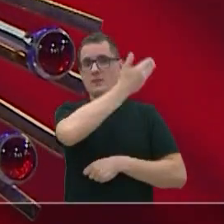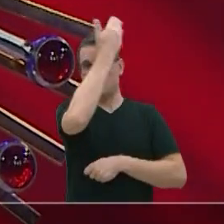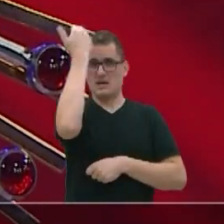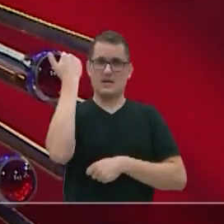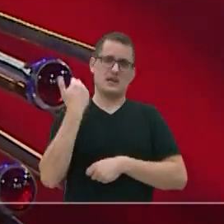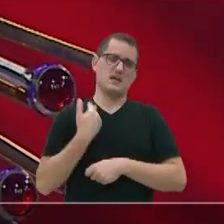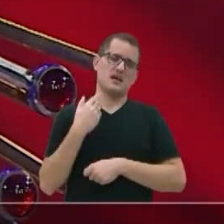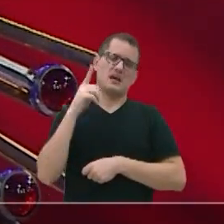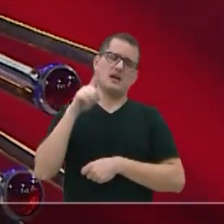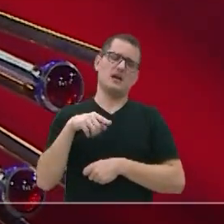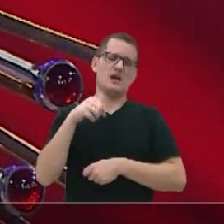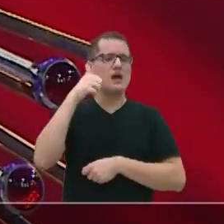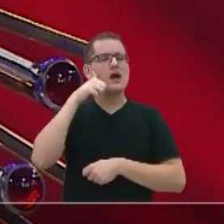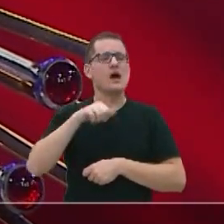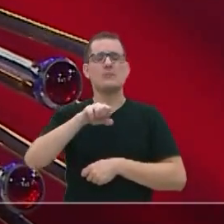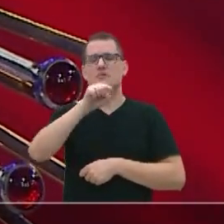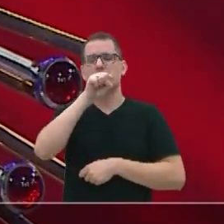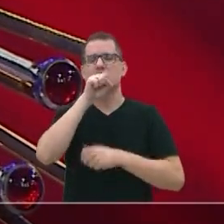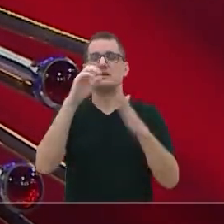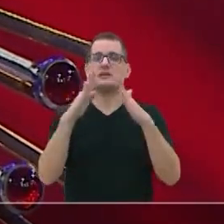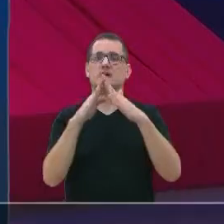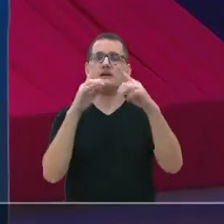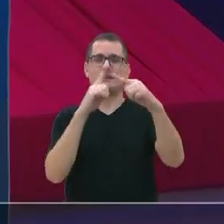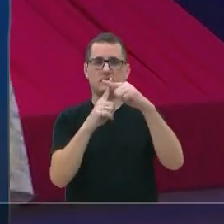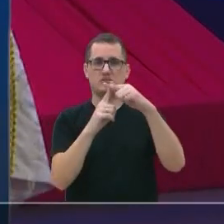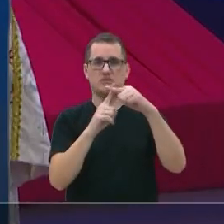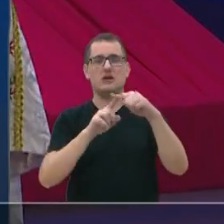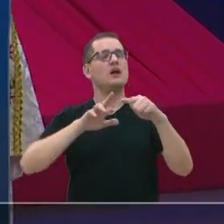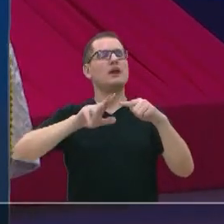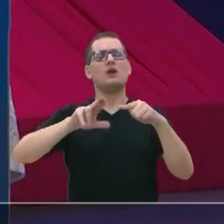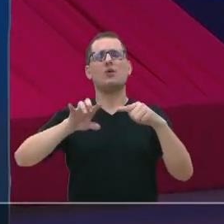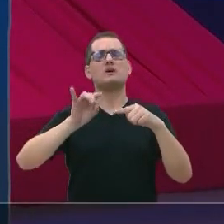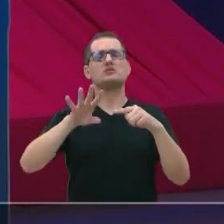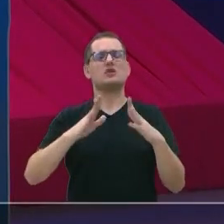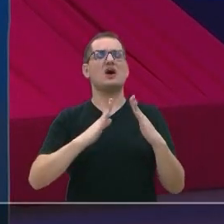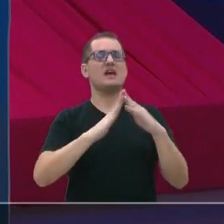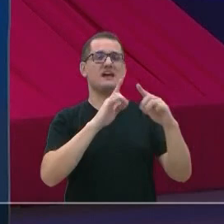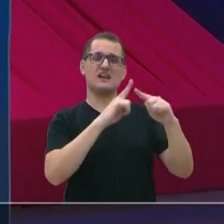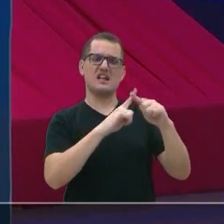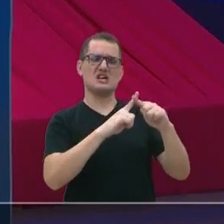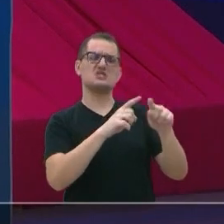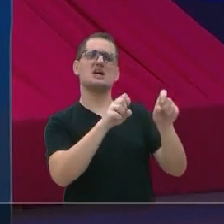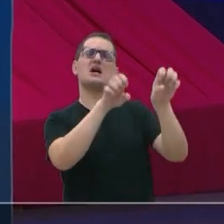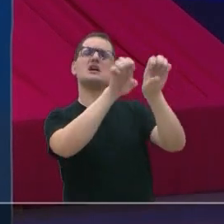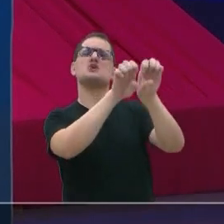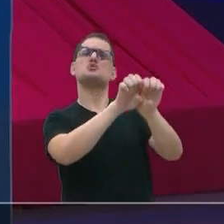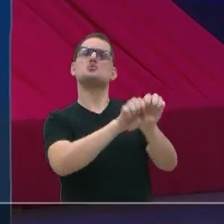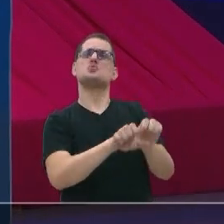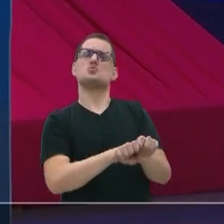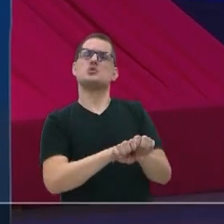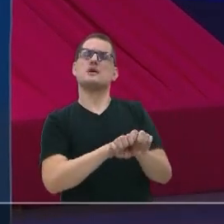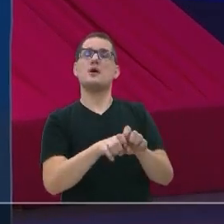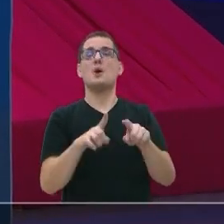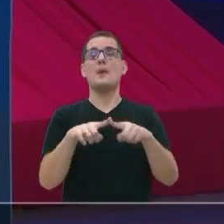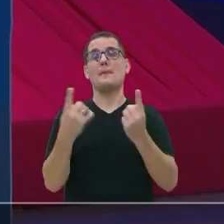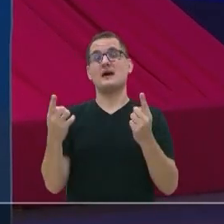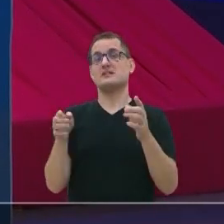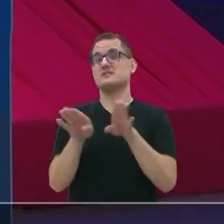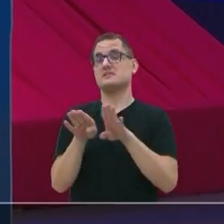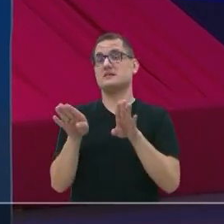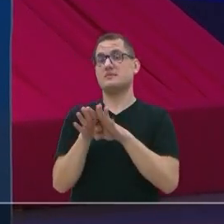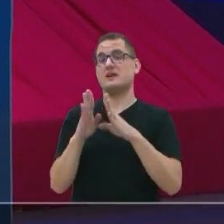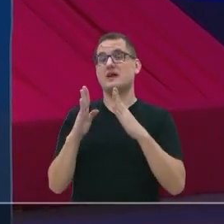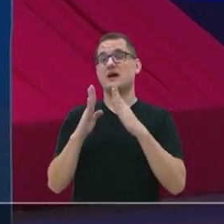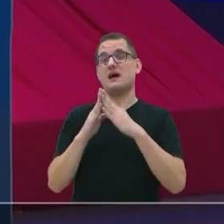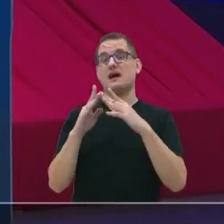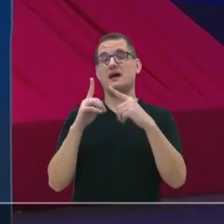a Mãe da Igreja, não somente Igreja, instituição, mas a Igreja